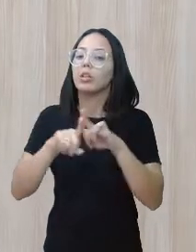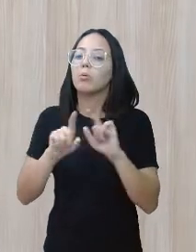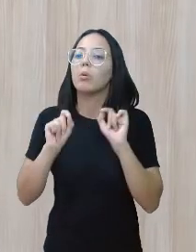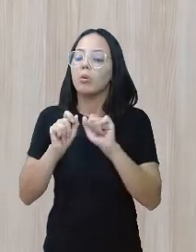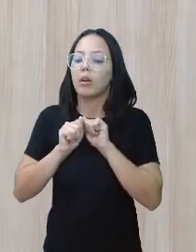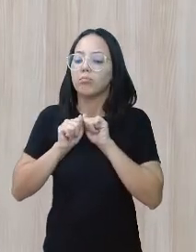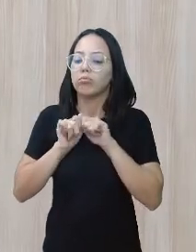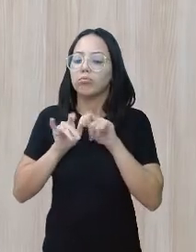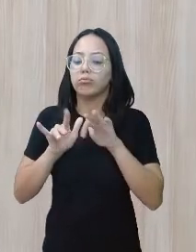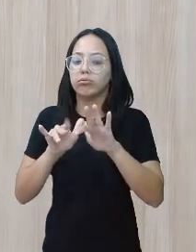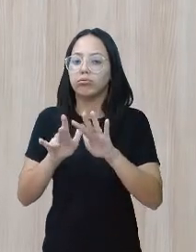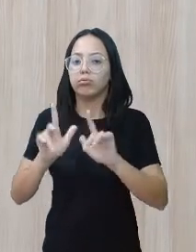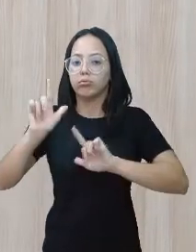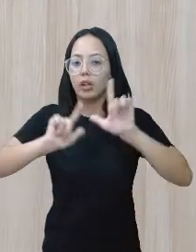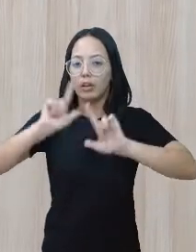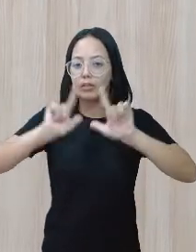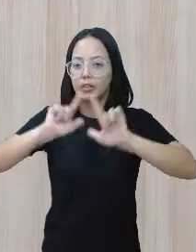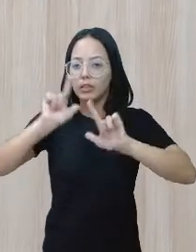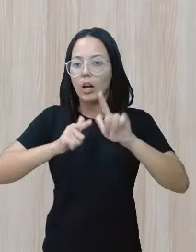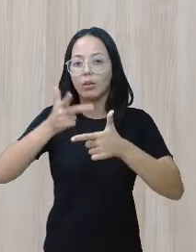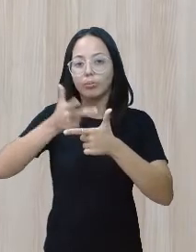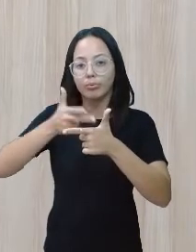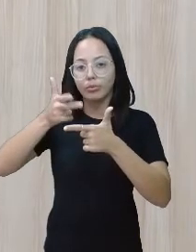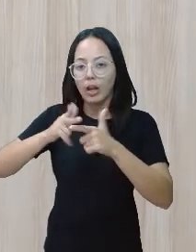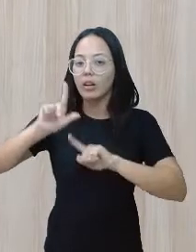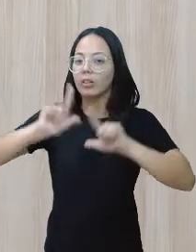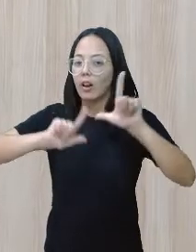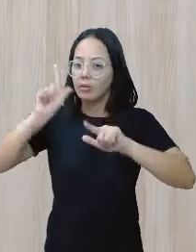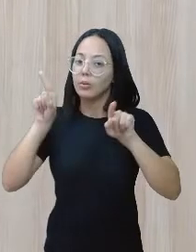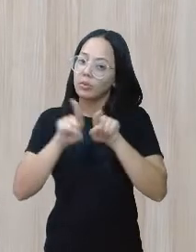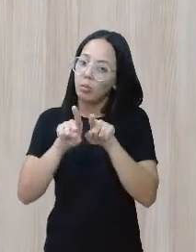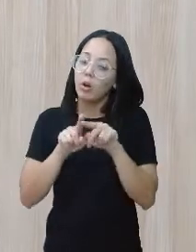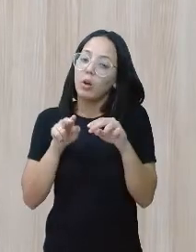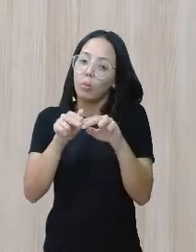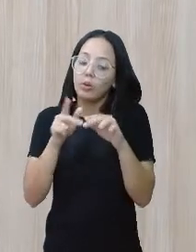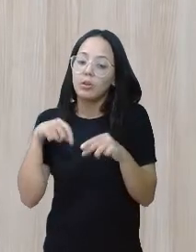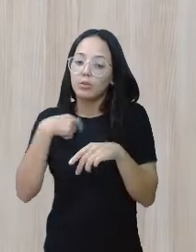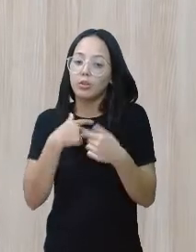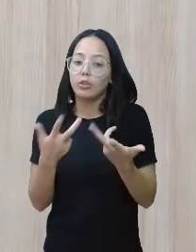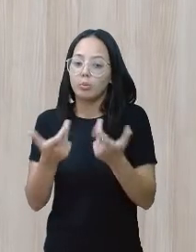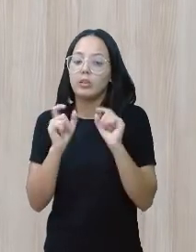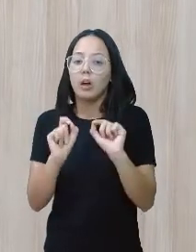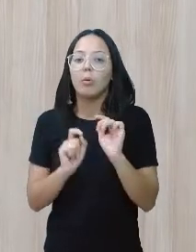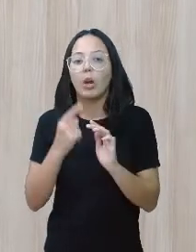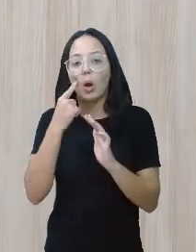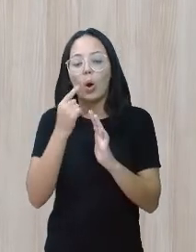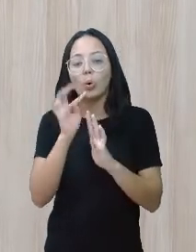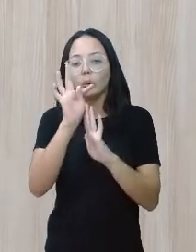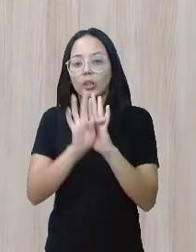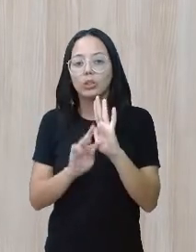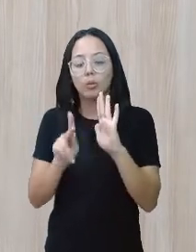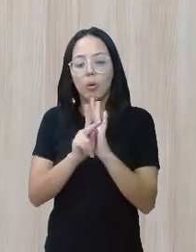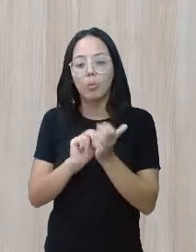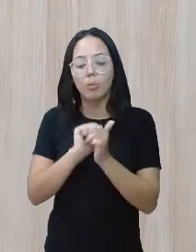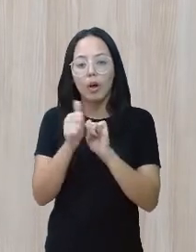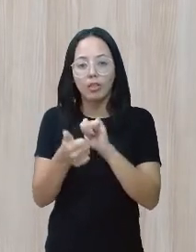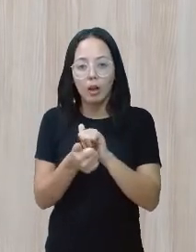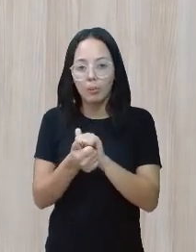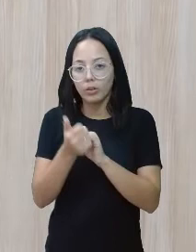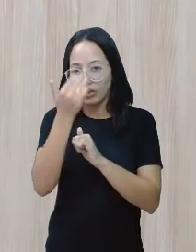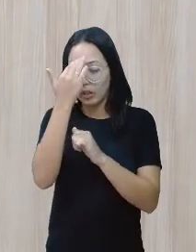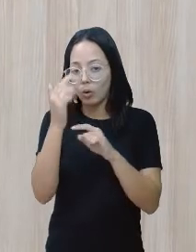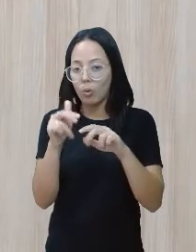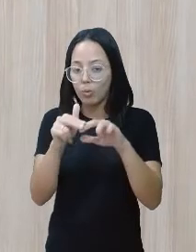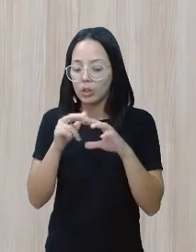circula na televisão, em séries de TV também. Então, a gente percebe que os textos, eles se dialogam com todas